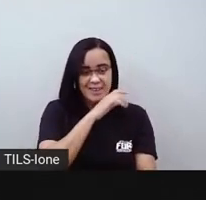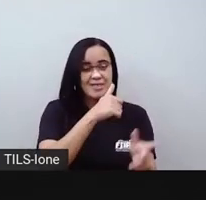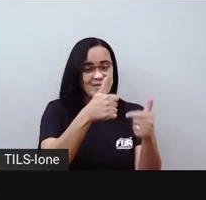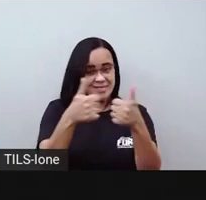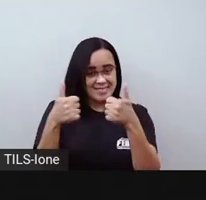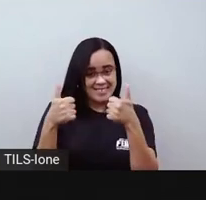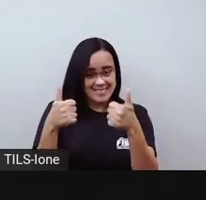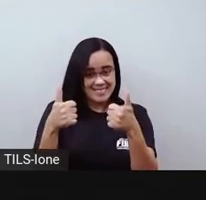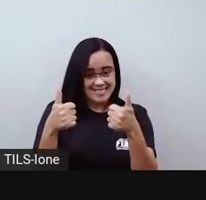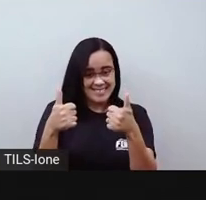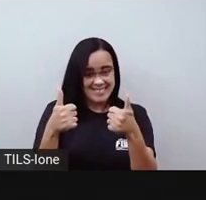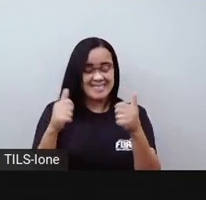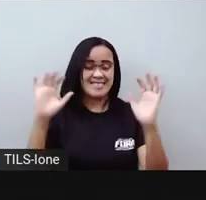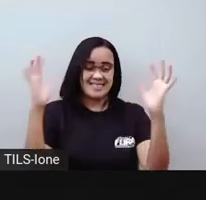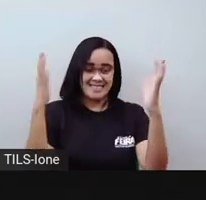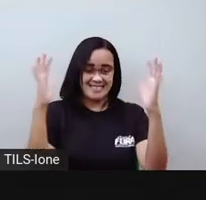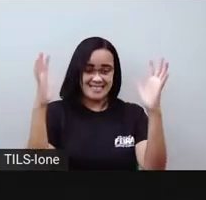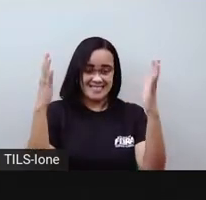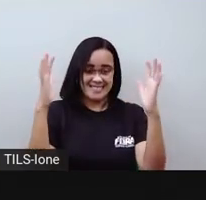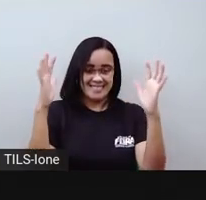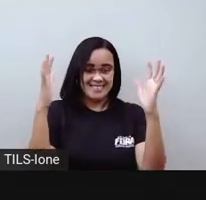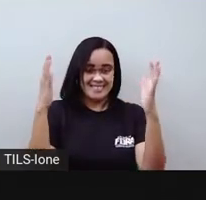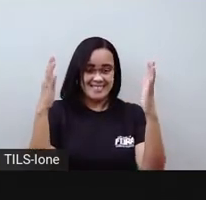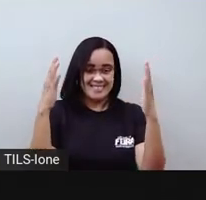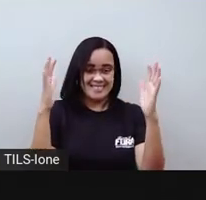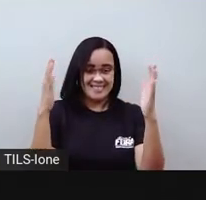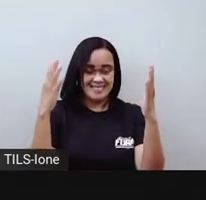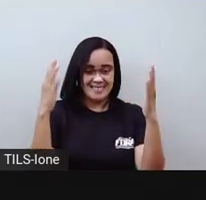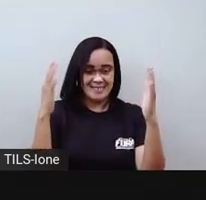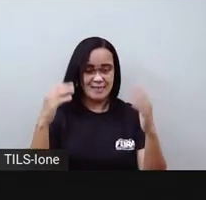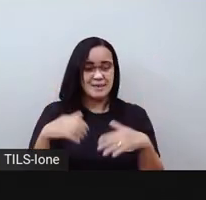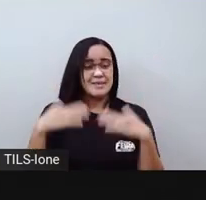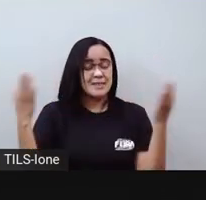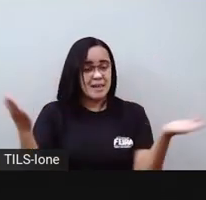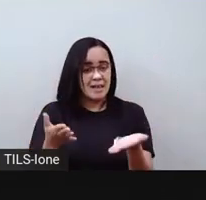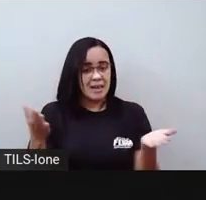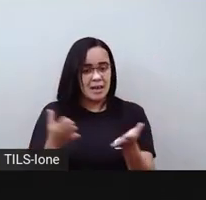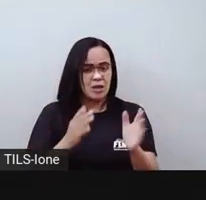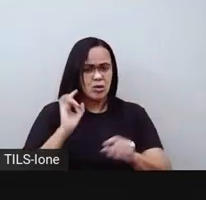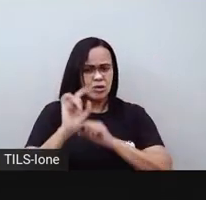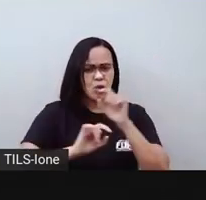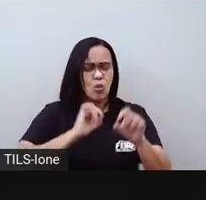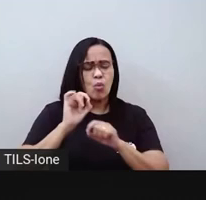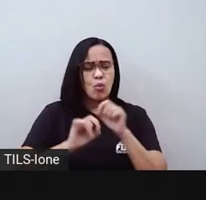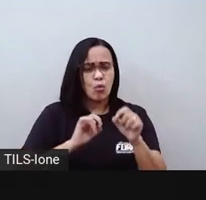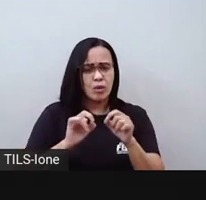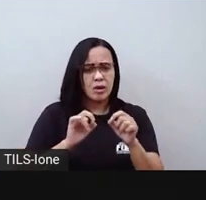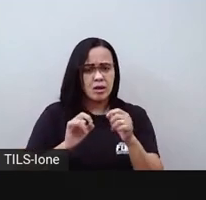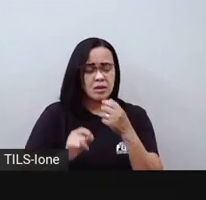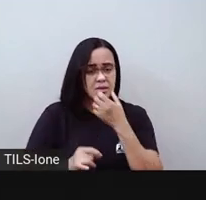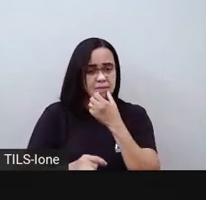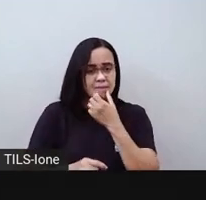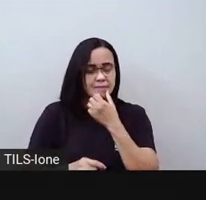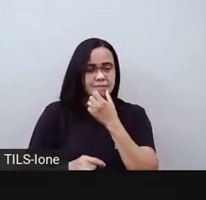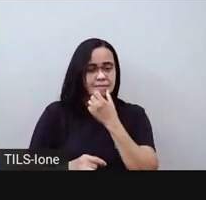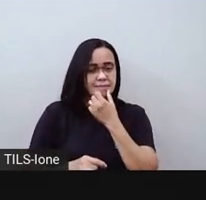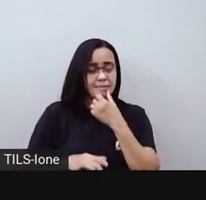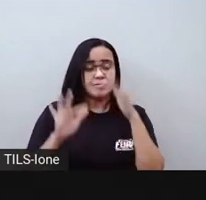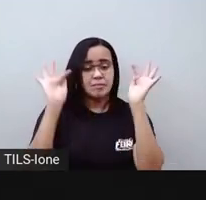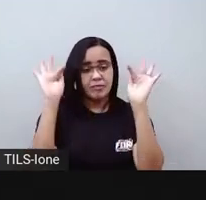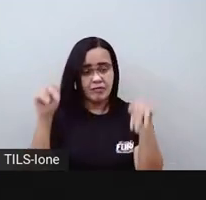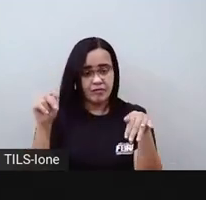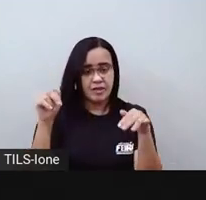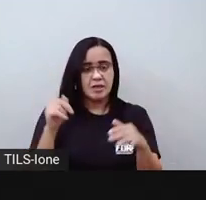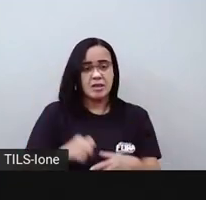Yes! Yes, bora cantar então a Very música? Good! Vamos! Vamos lá, só pra gente finalizar.